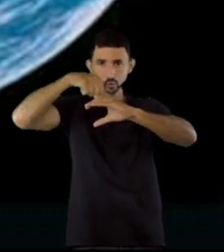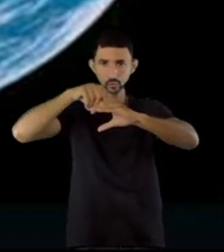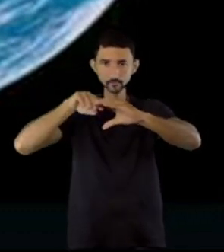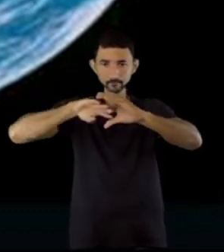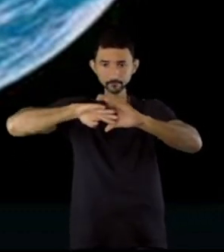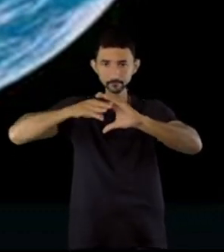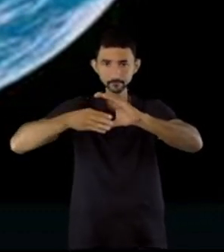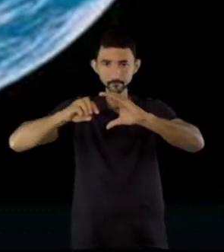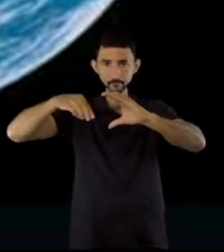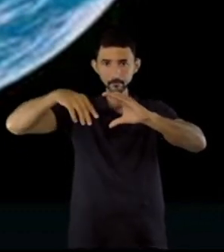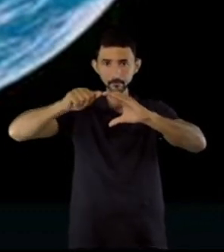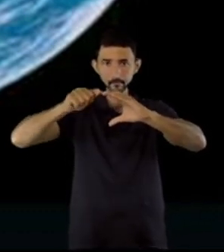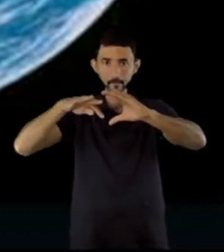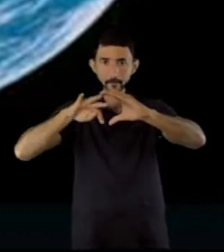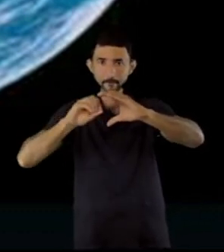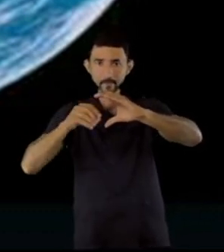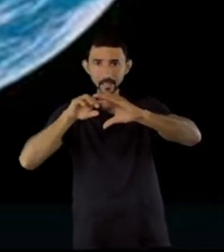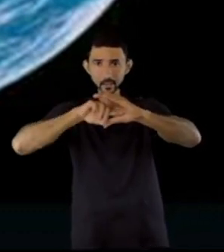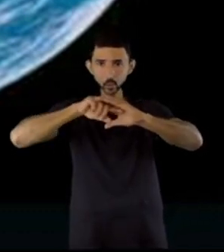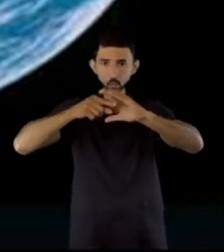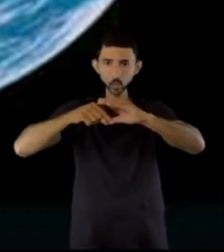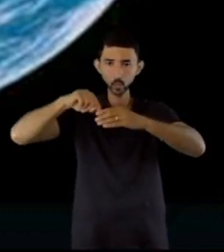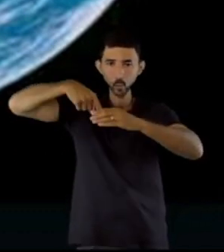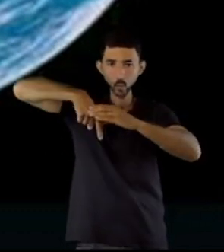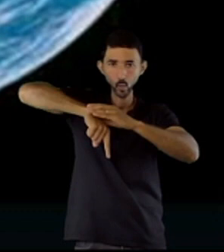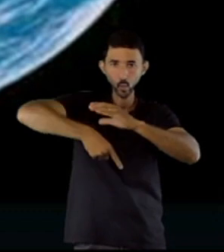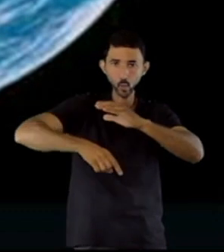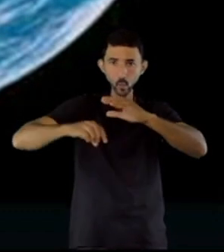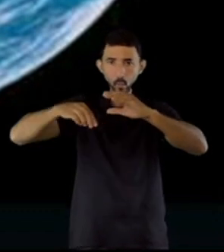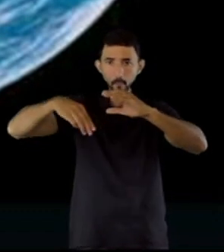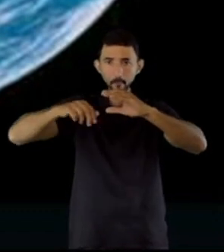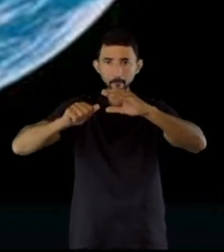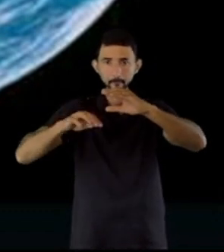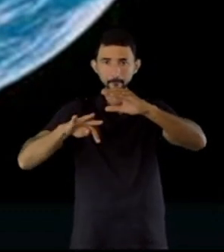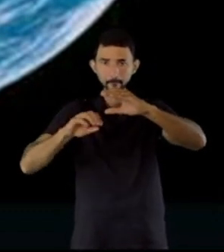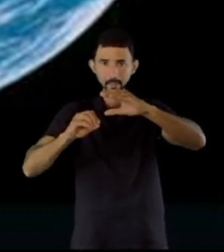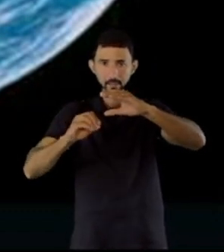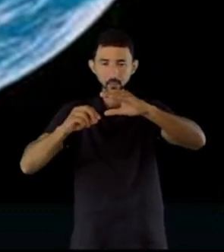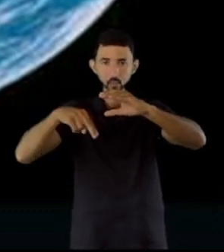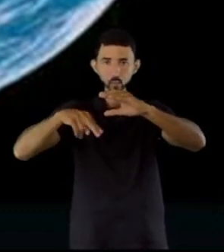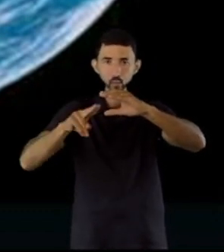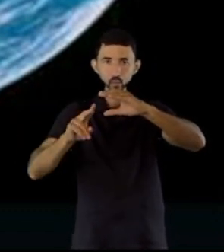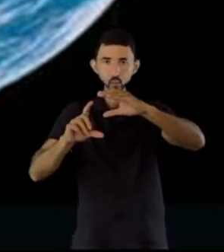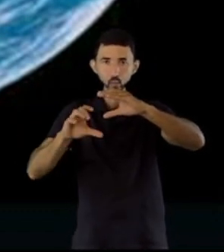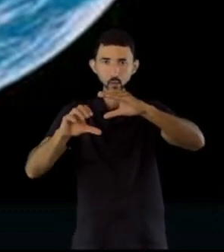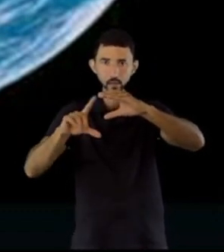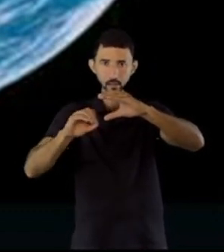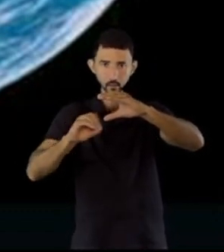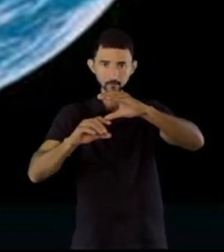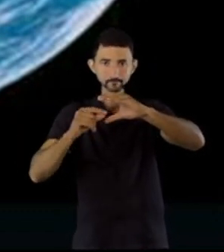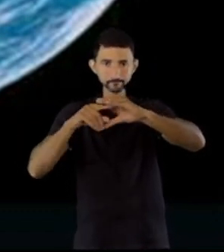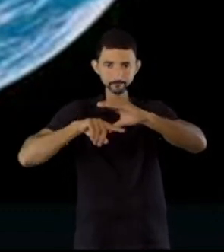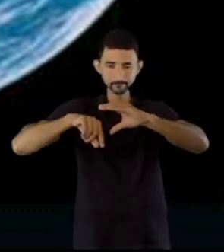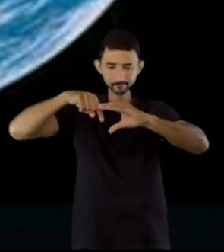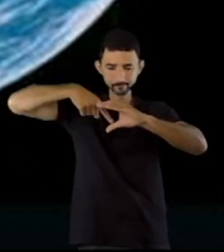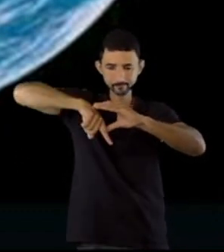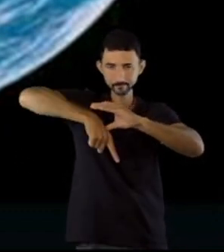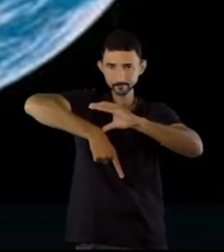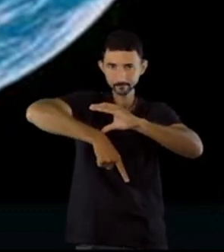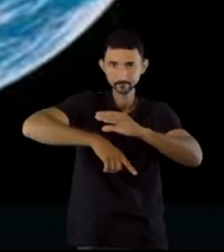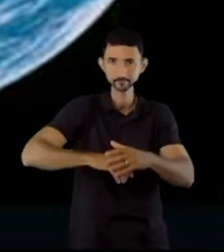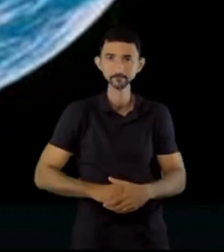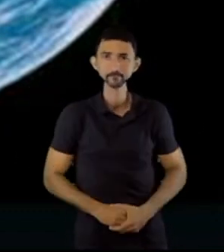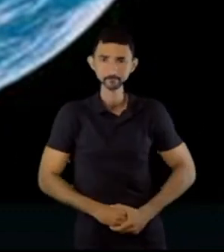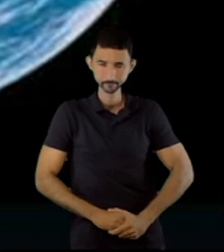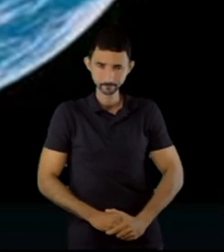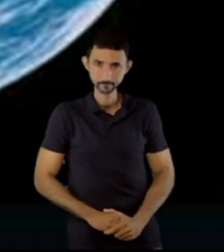o manto terrestre e para o núcleo terrestre, tudo bem? O núcleo da Terra.